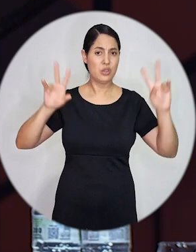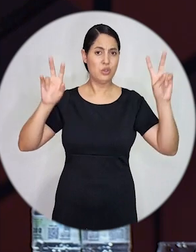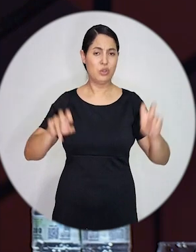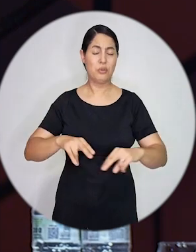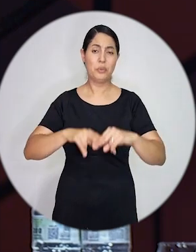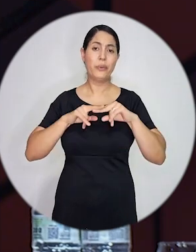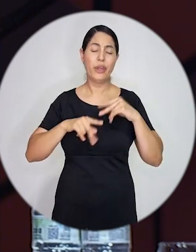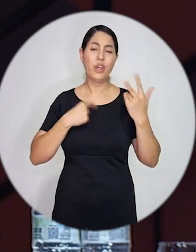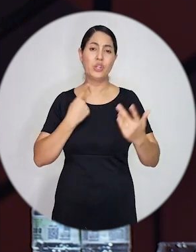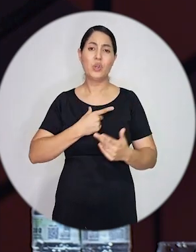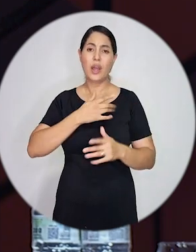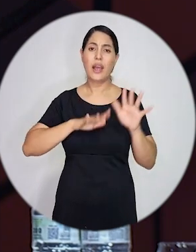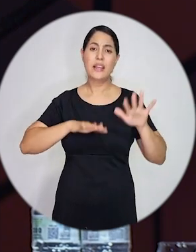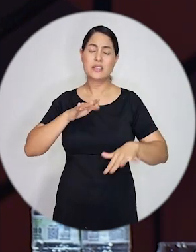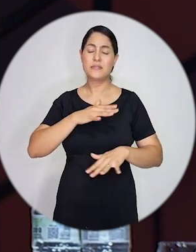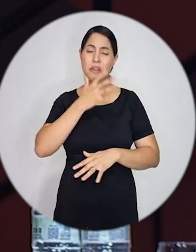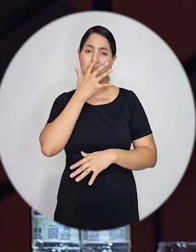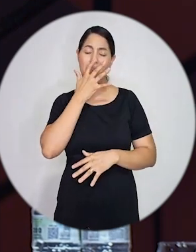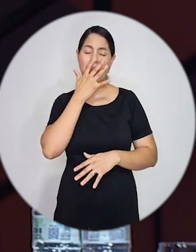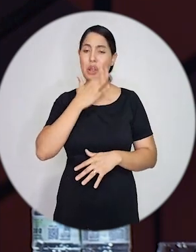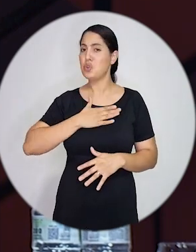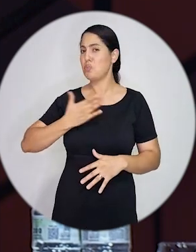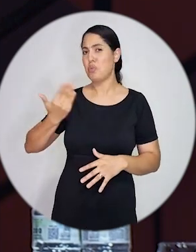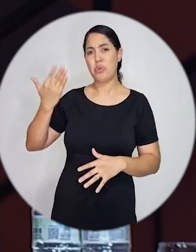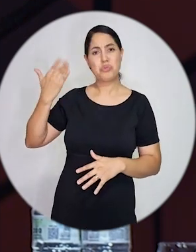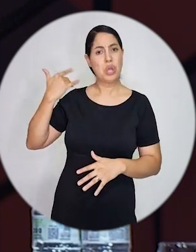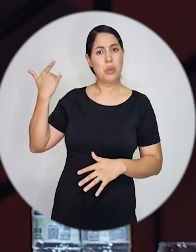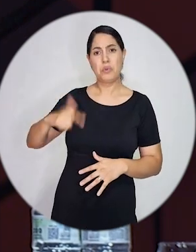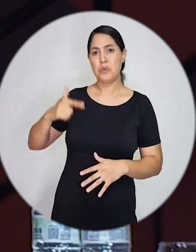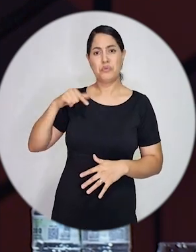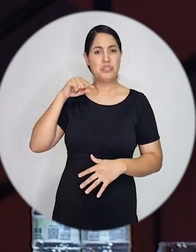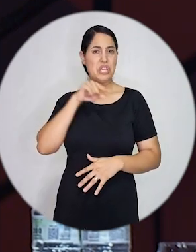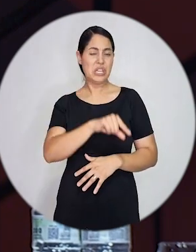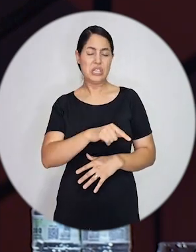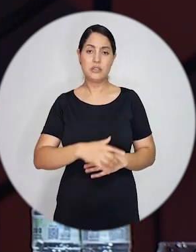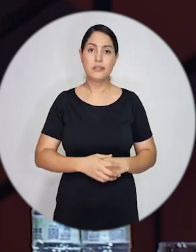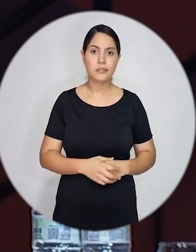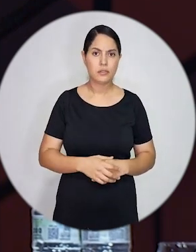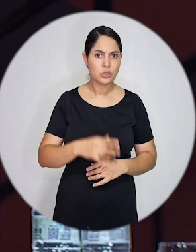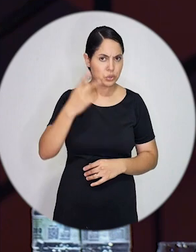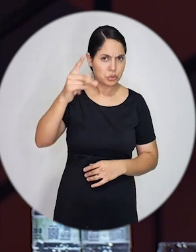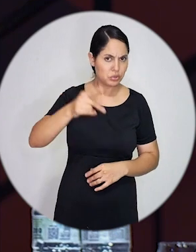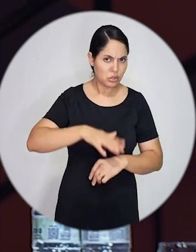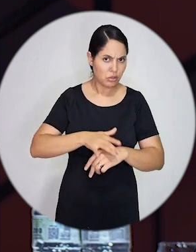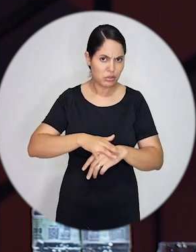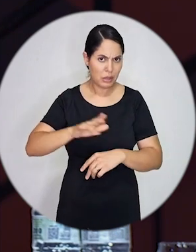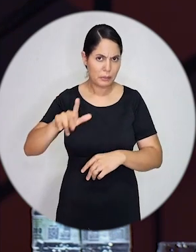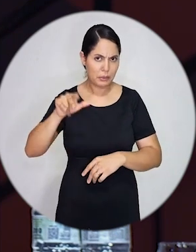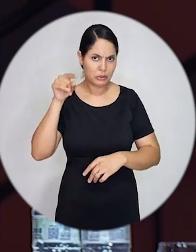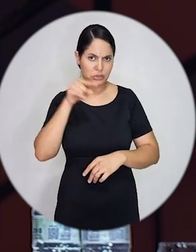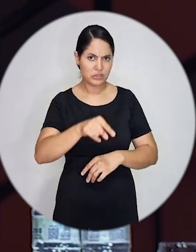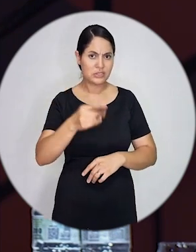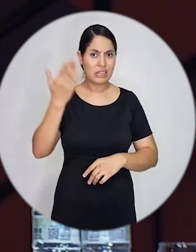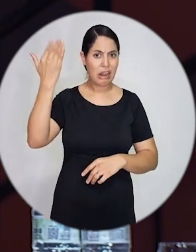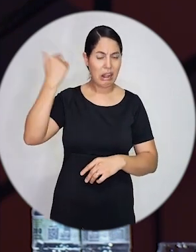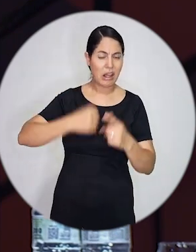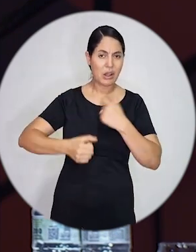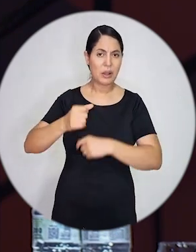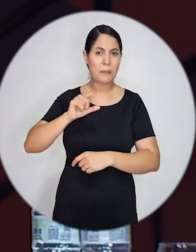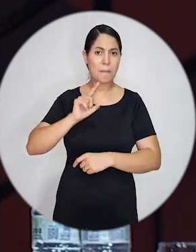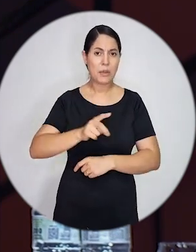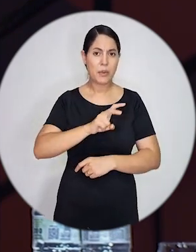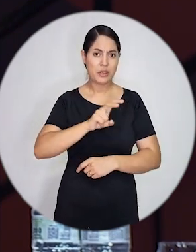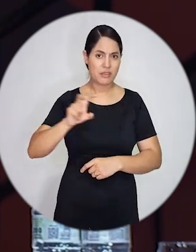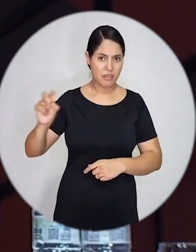gosto sempre de citar isso porque é muito comum que a gente escuta assim, no meu tempo não existia isso. Se no seu tempo não existia